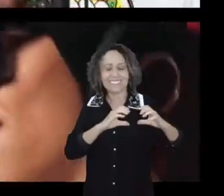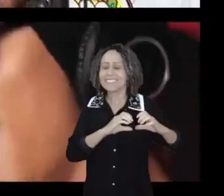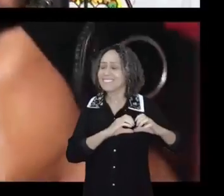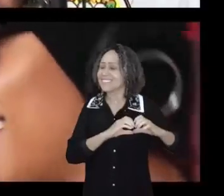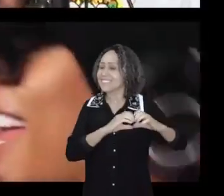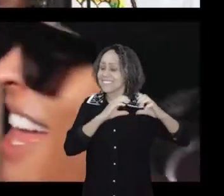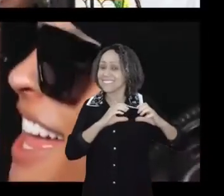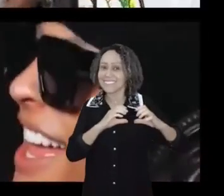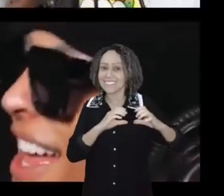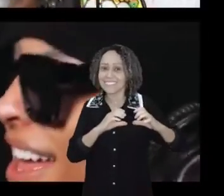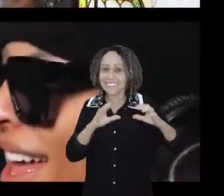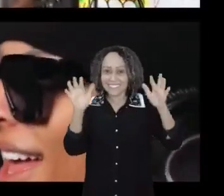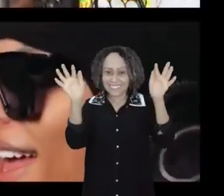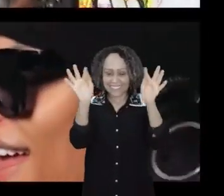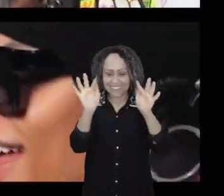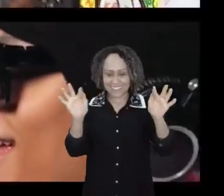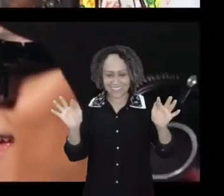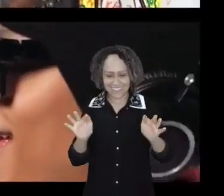de ser